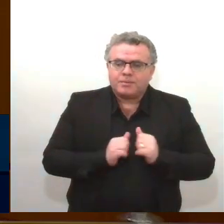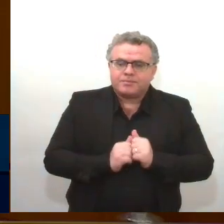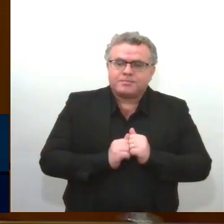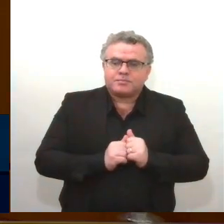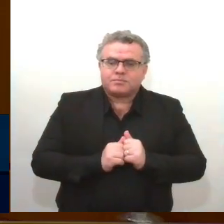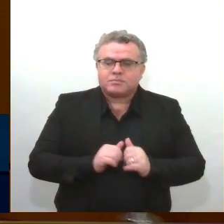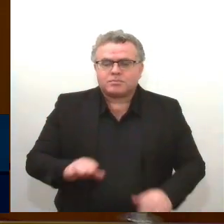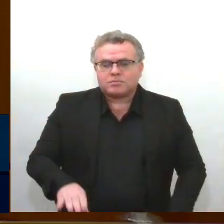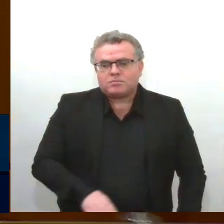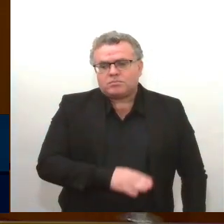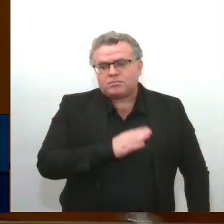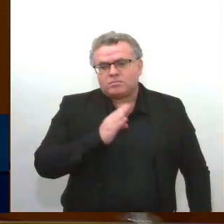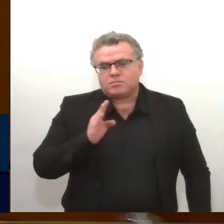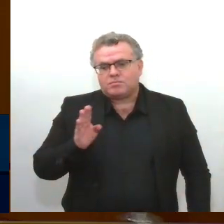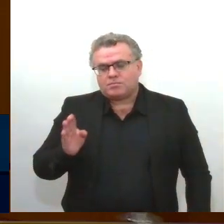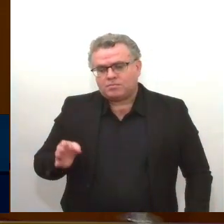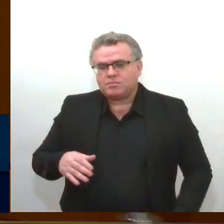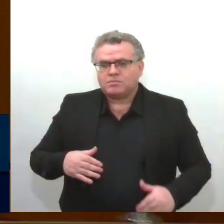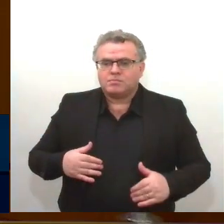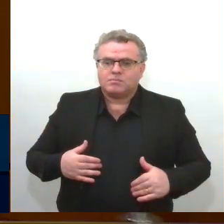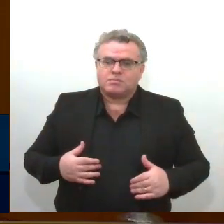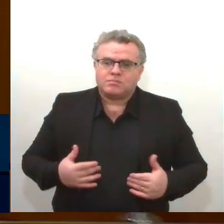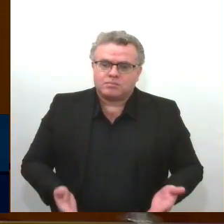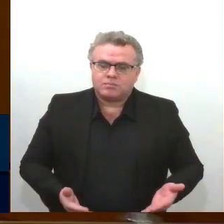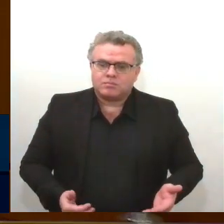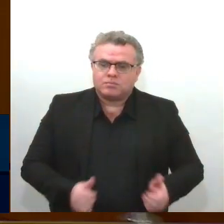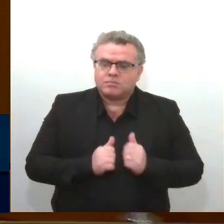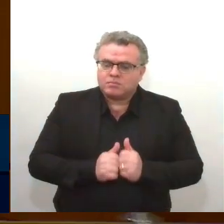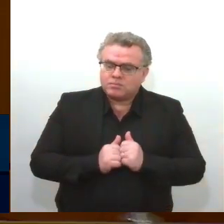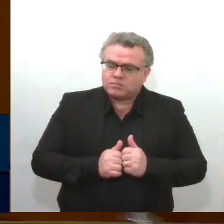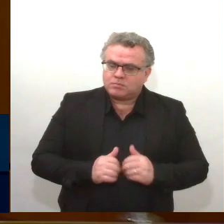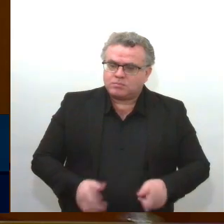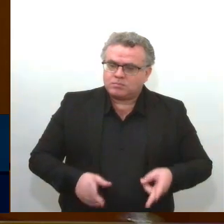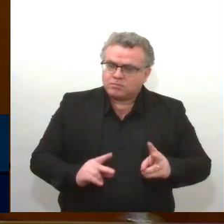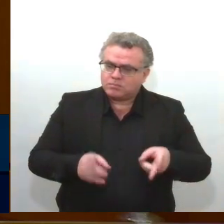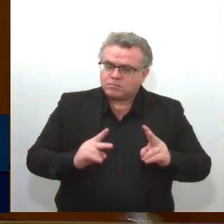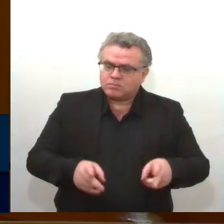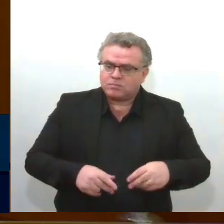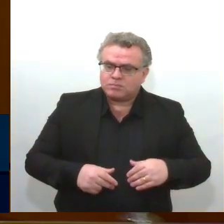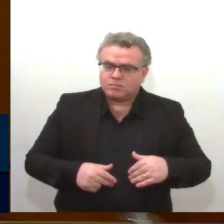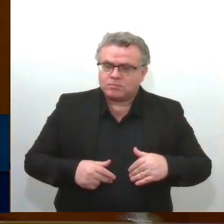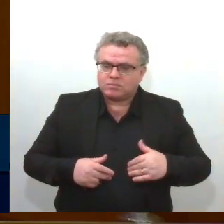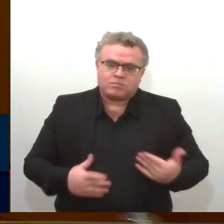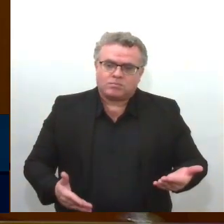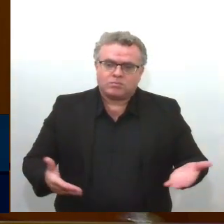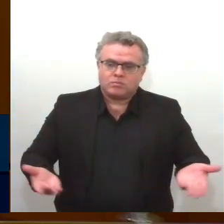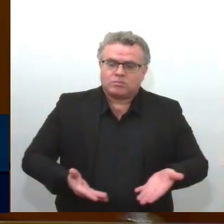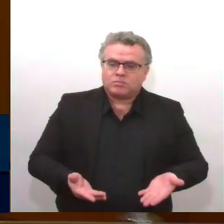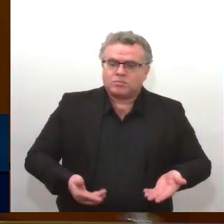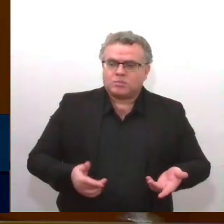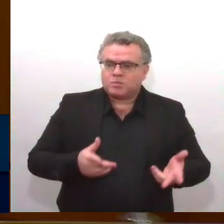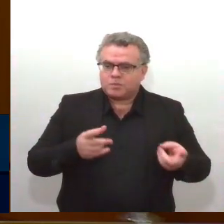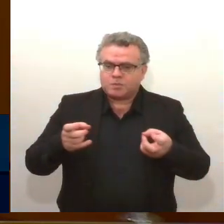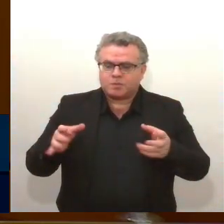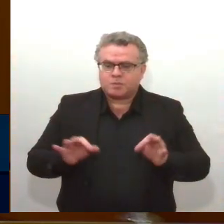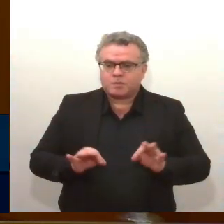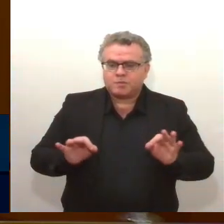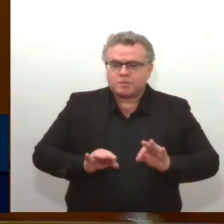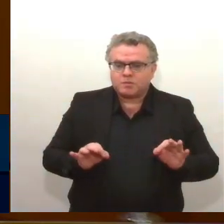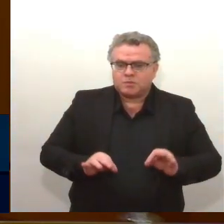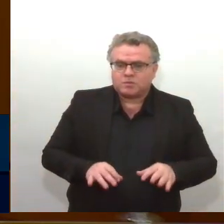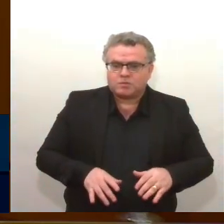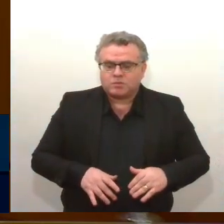noite caminhando porque praticamente a gente não fez movimentações grandes fiz fizemos três ou quatro comícios duas